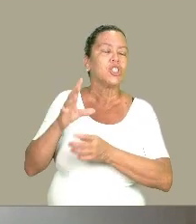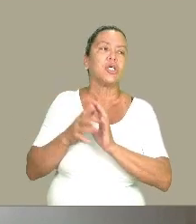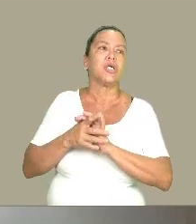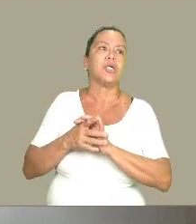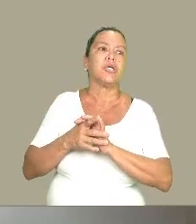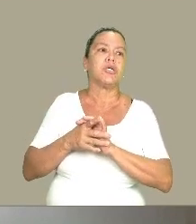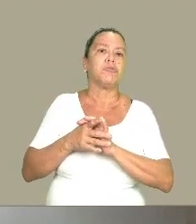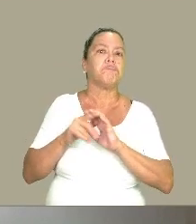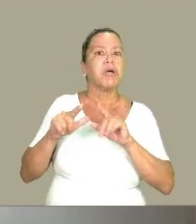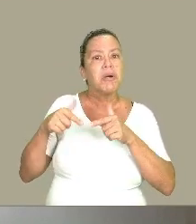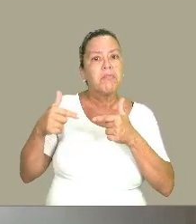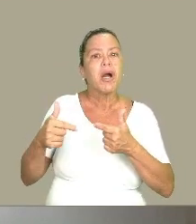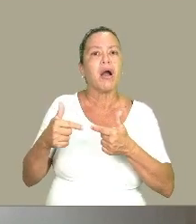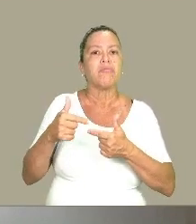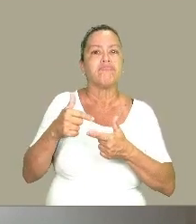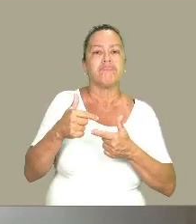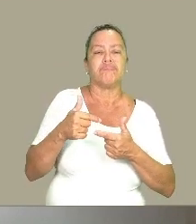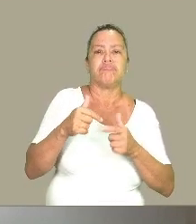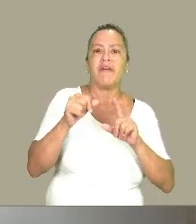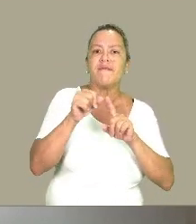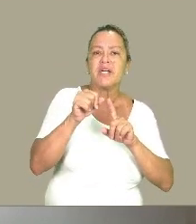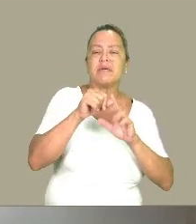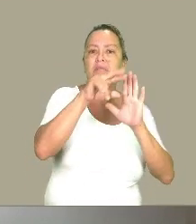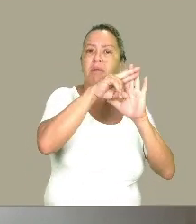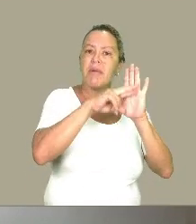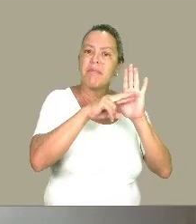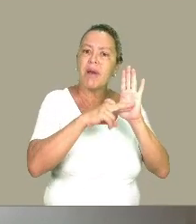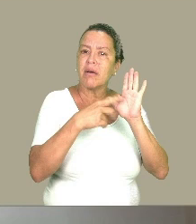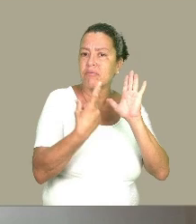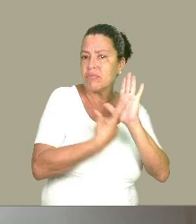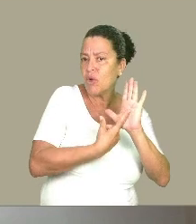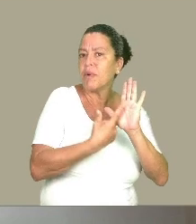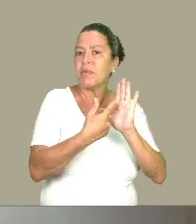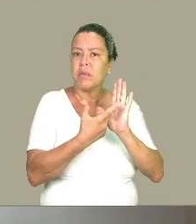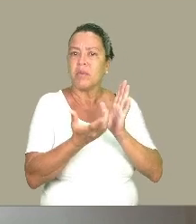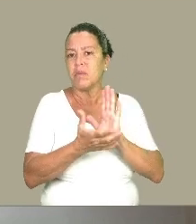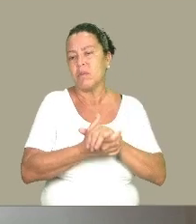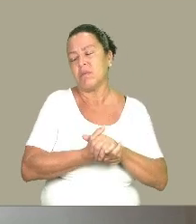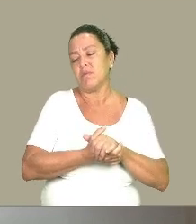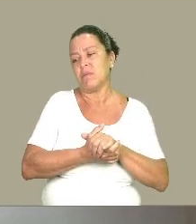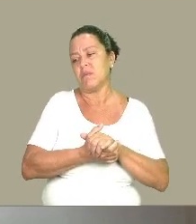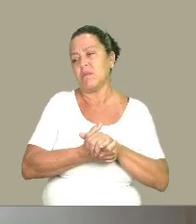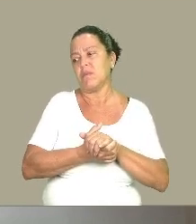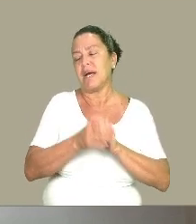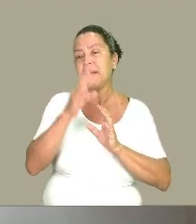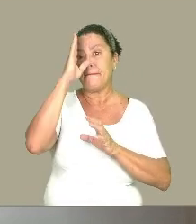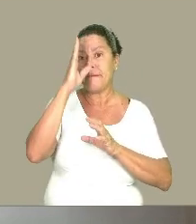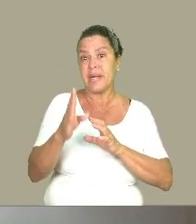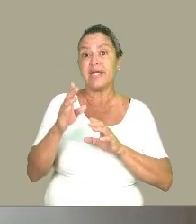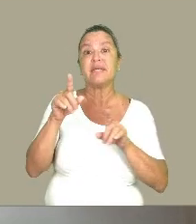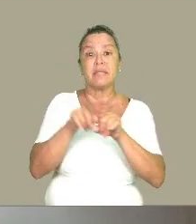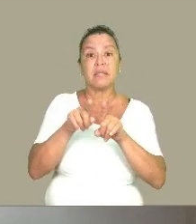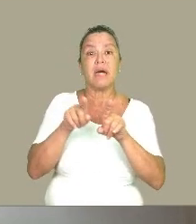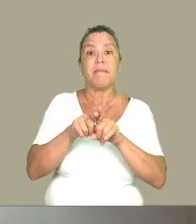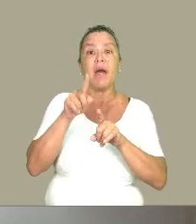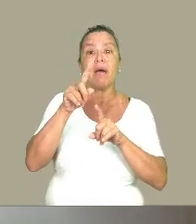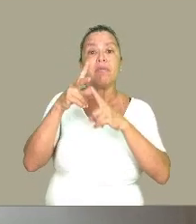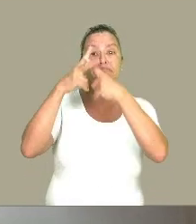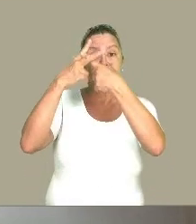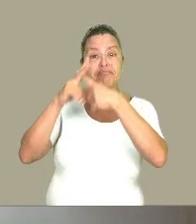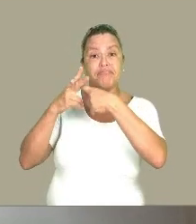algumas tarefas, para cumprir algumas atividades, né? E principalmente destinadas ao seu